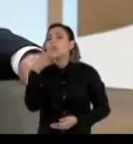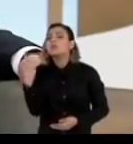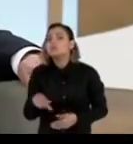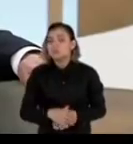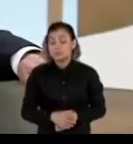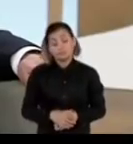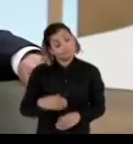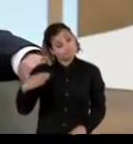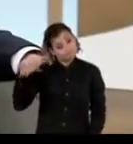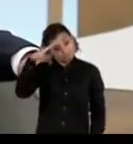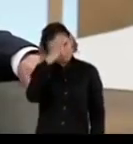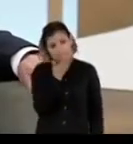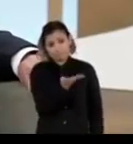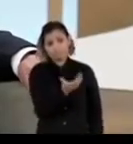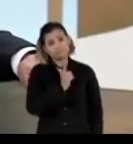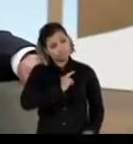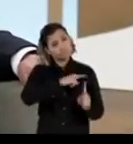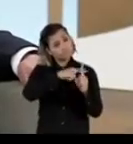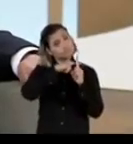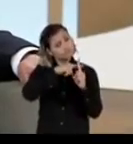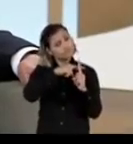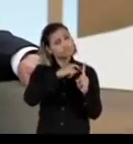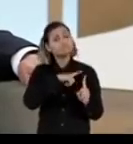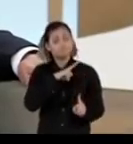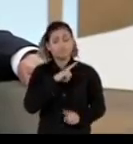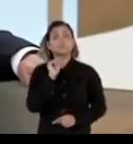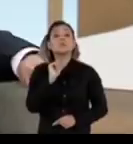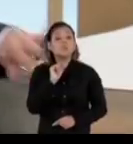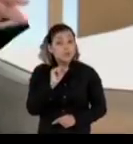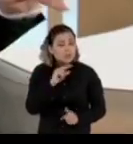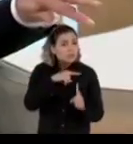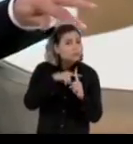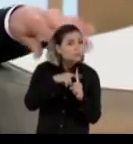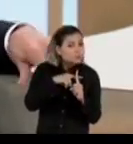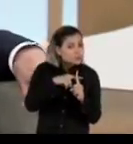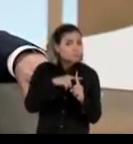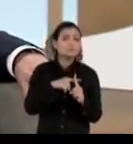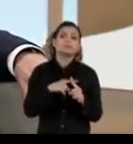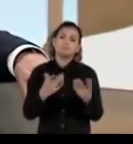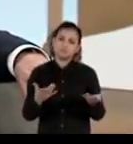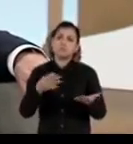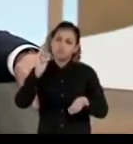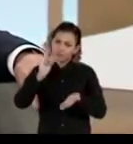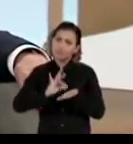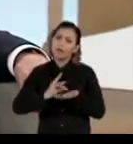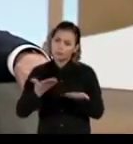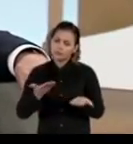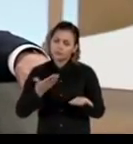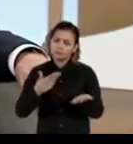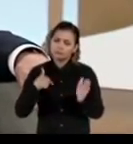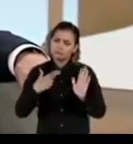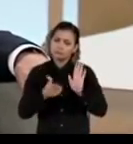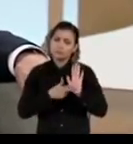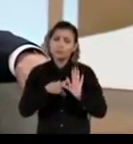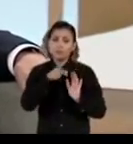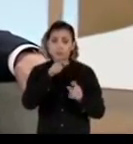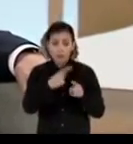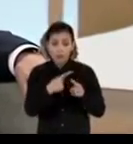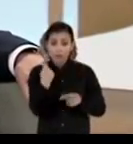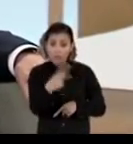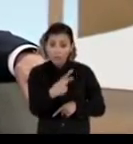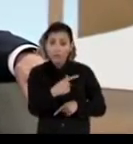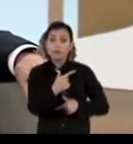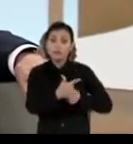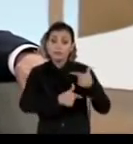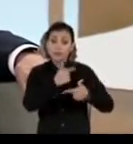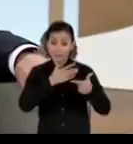governo Bolsonaro, eu acho que tem um ponto positivo. E este ponto positivo, toda a modéstia de lado, né, é porque ele está dando sequência a